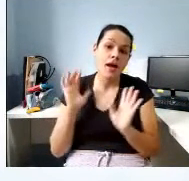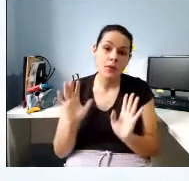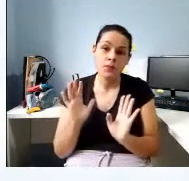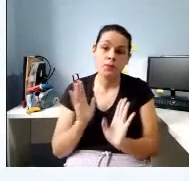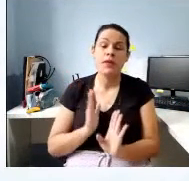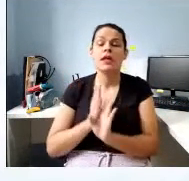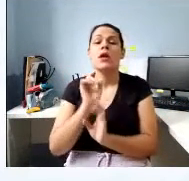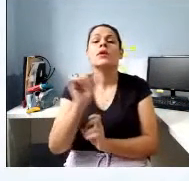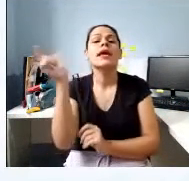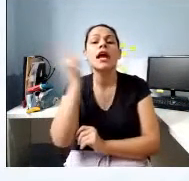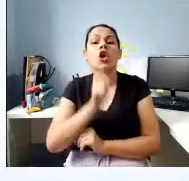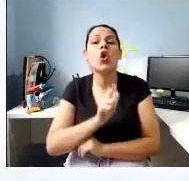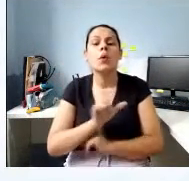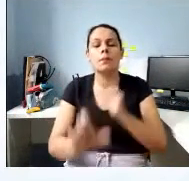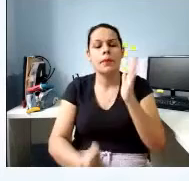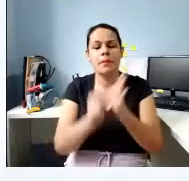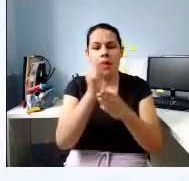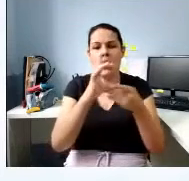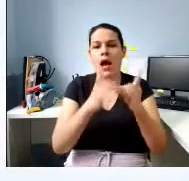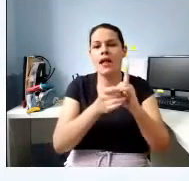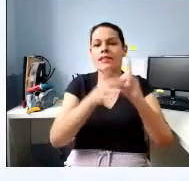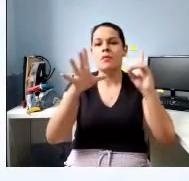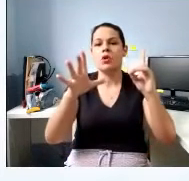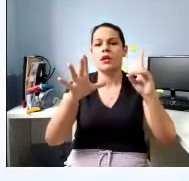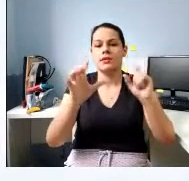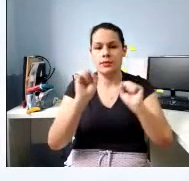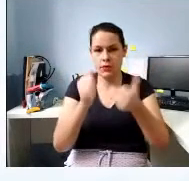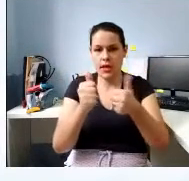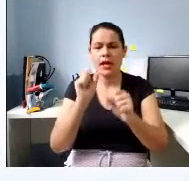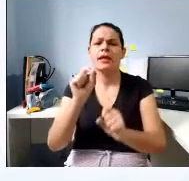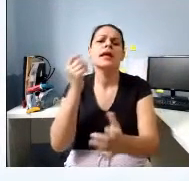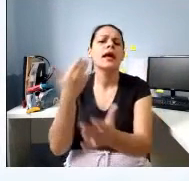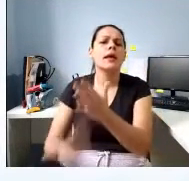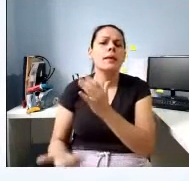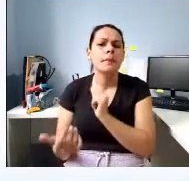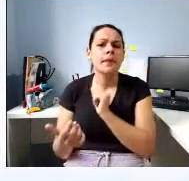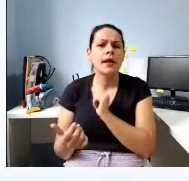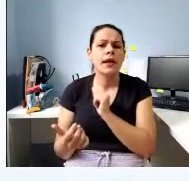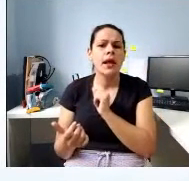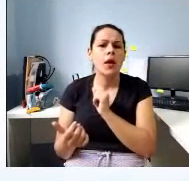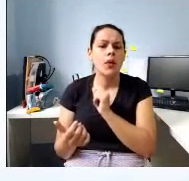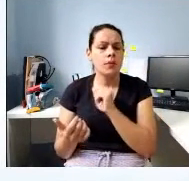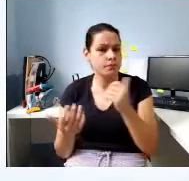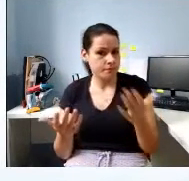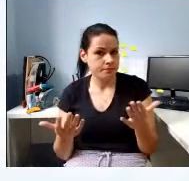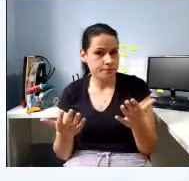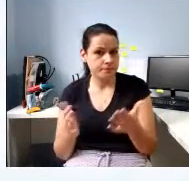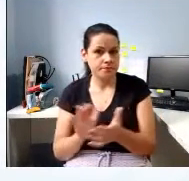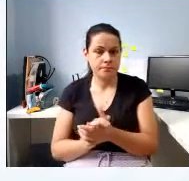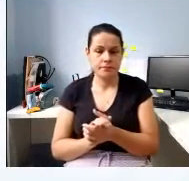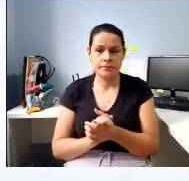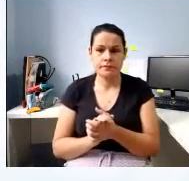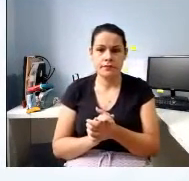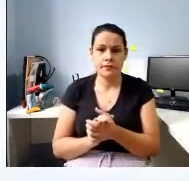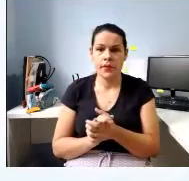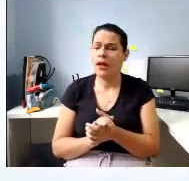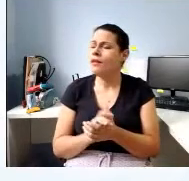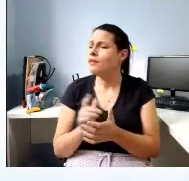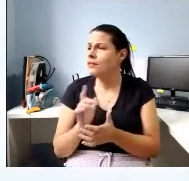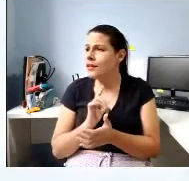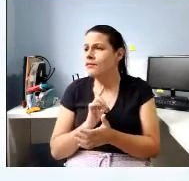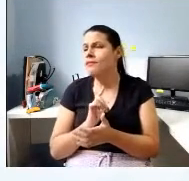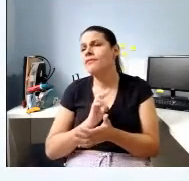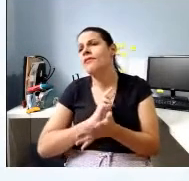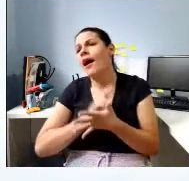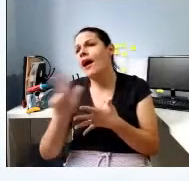foi a democracia, o voto. Segundo, então, quem perdeu? Né? Aí nós temos várias avaliações. Né?